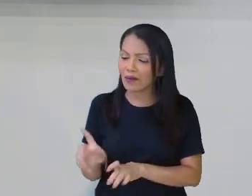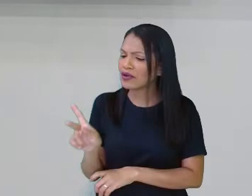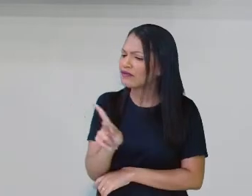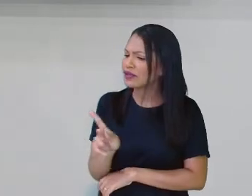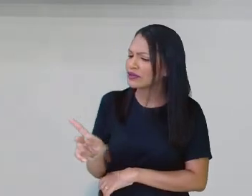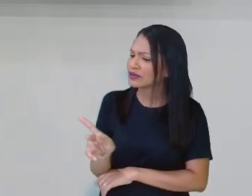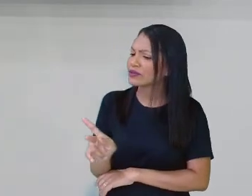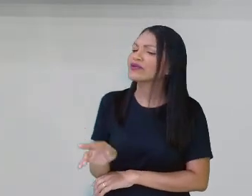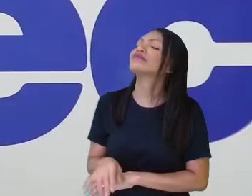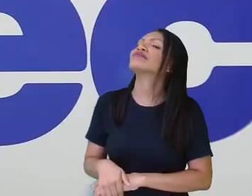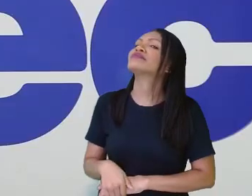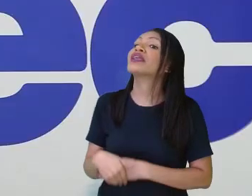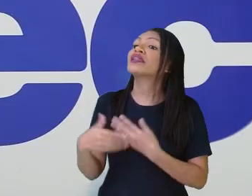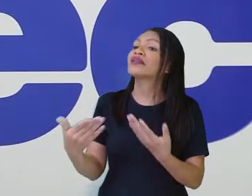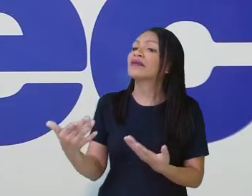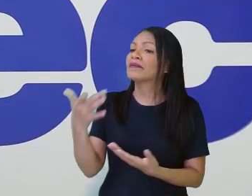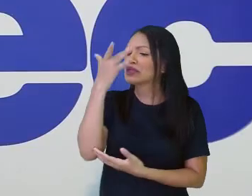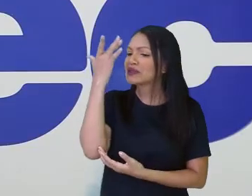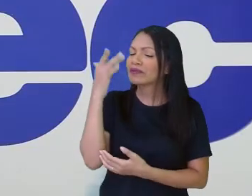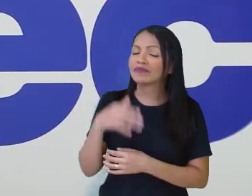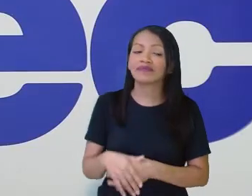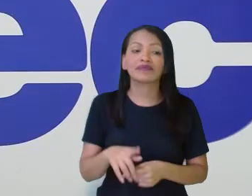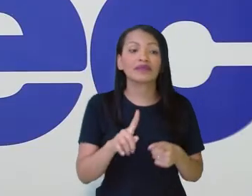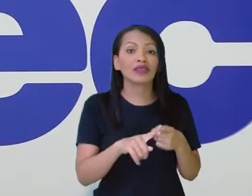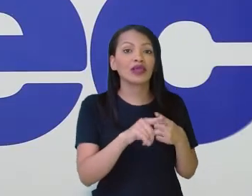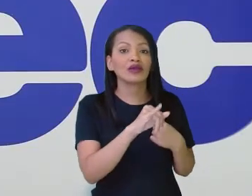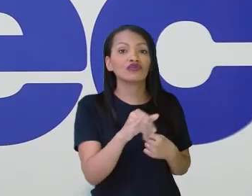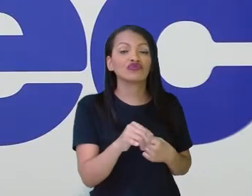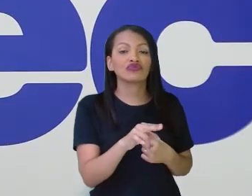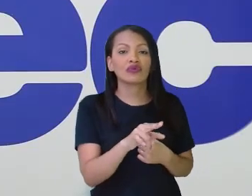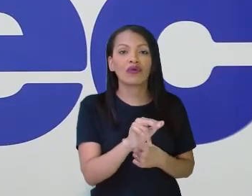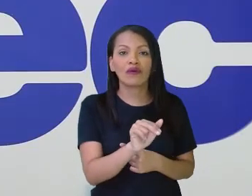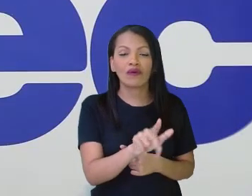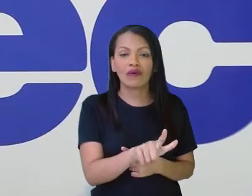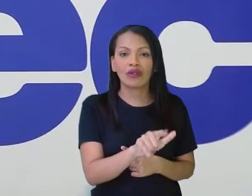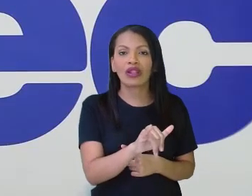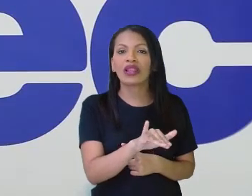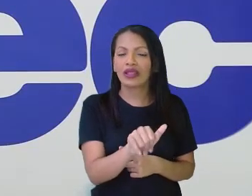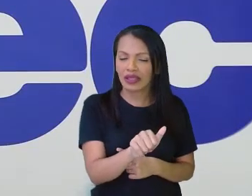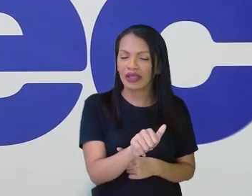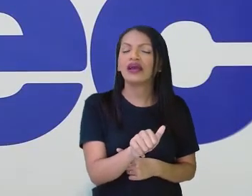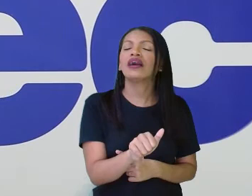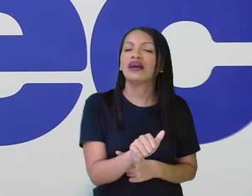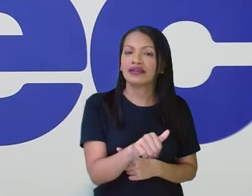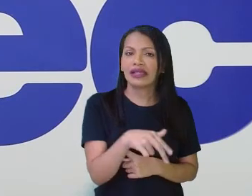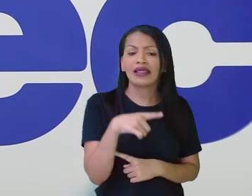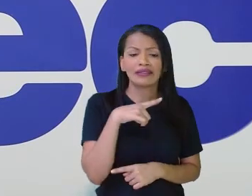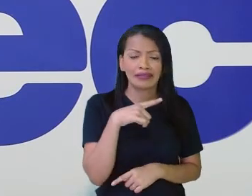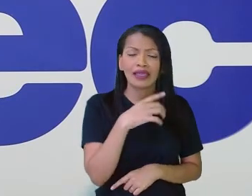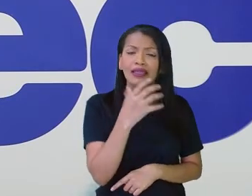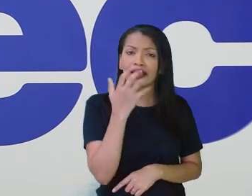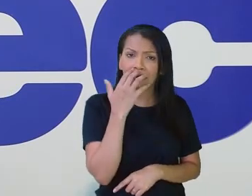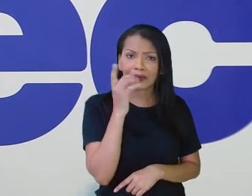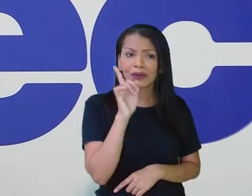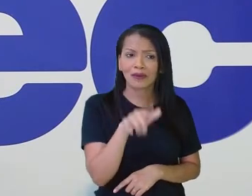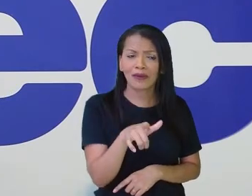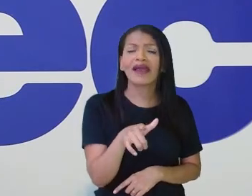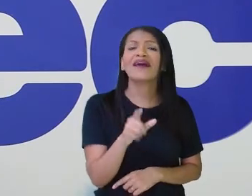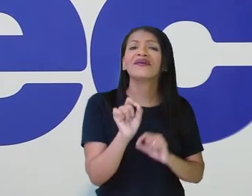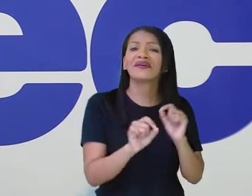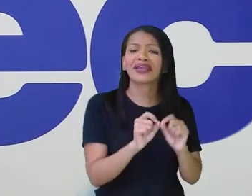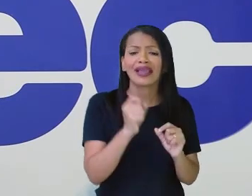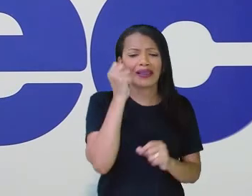professora! Eu sei que, olha bem, a Juliana chegou dizendo que a cachorra dela também é muito sapeca, viu, Mauricé? Então, ela